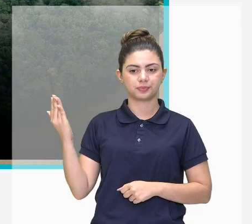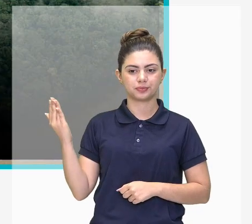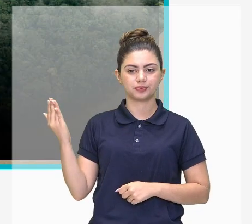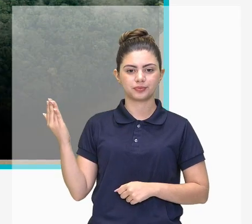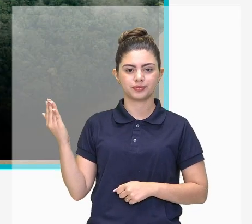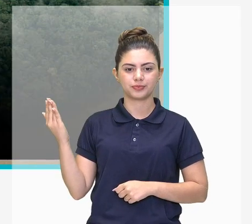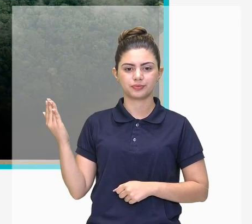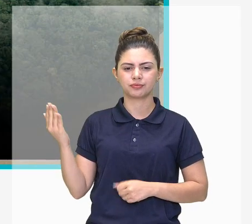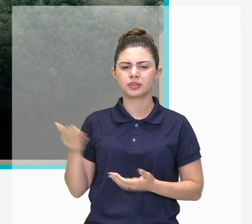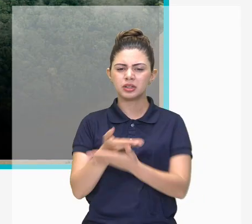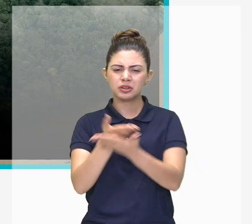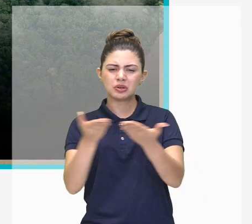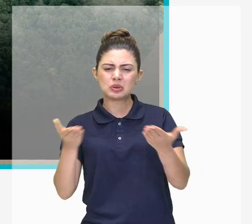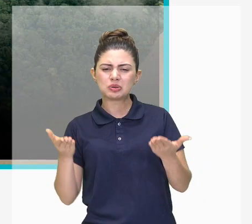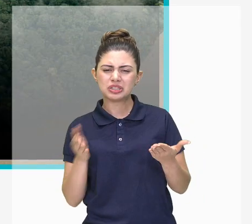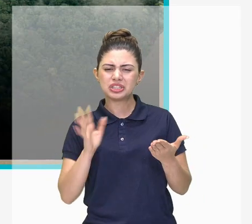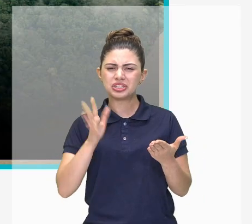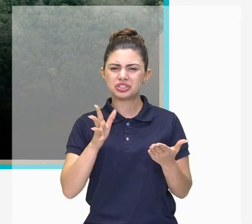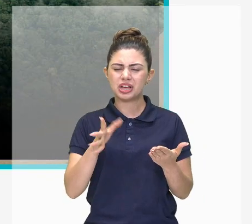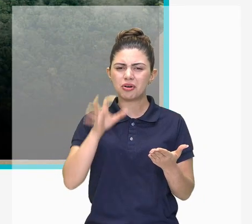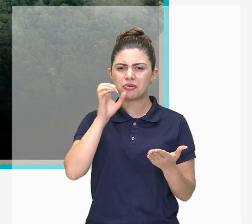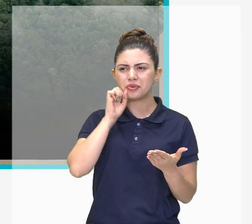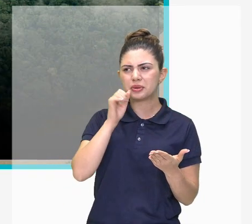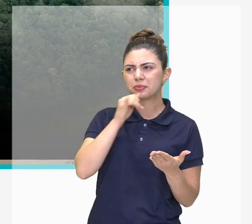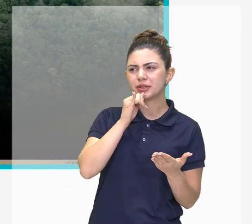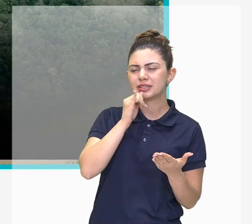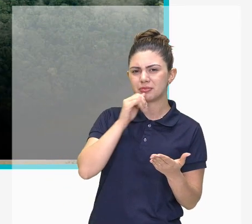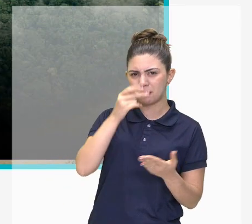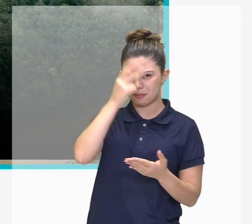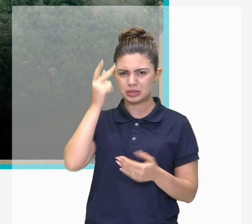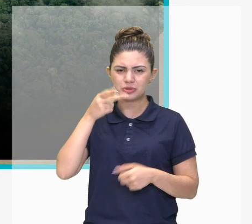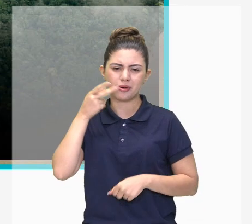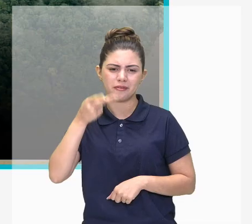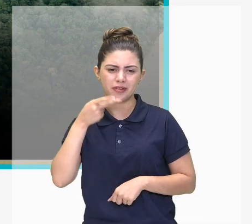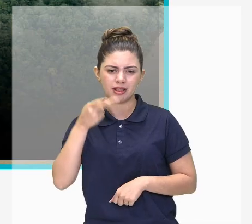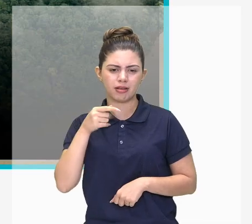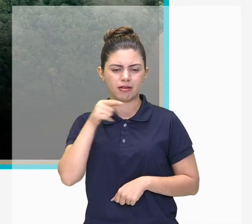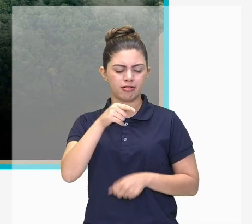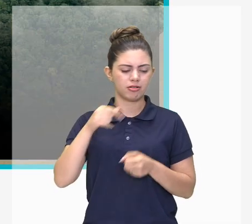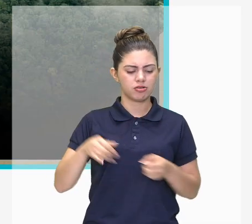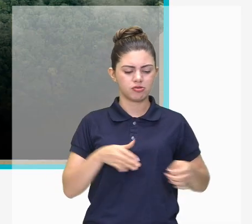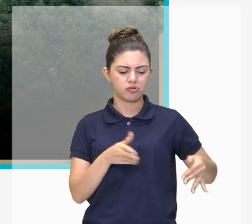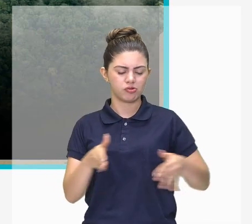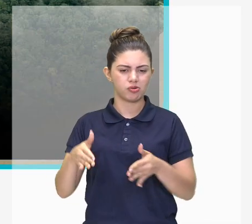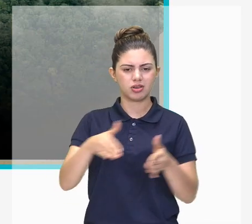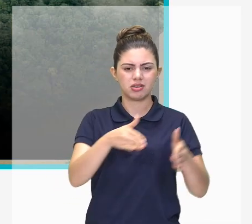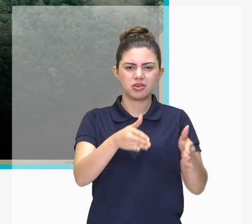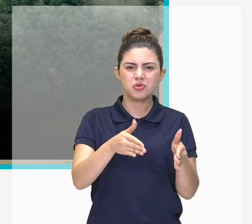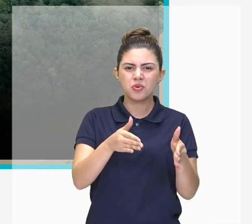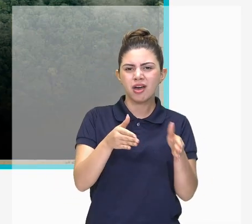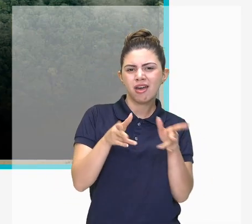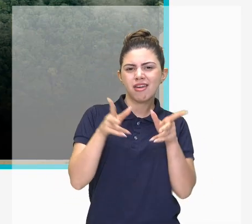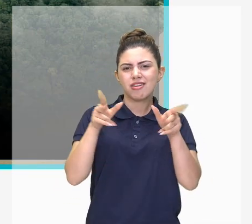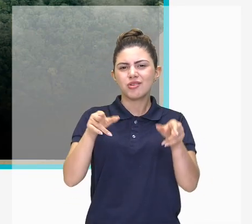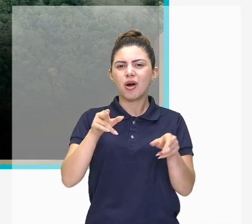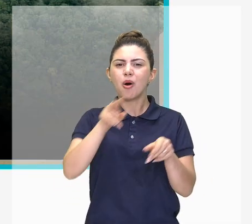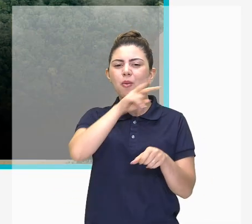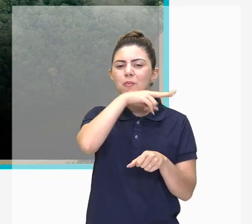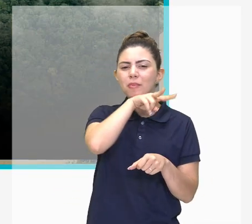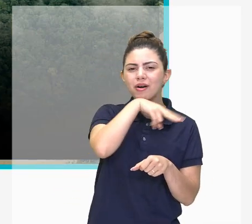Vocês já ouviram alguém dizer algo como: esse rio é uma cobra que se